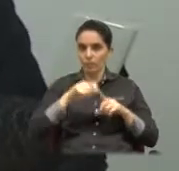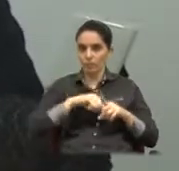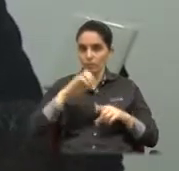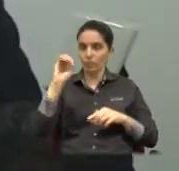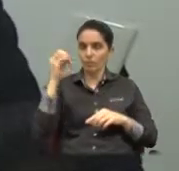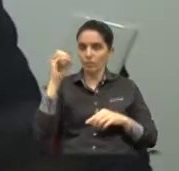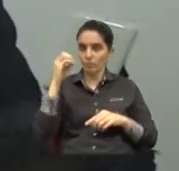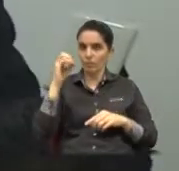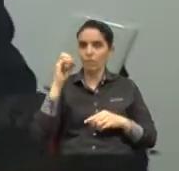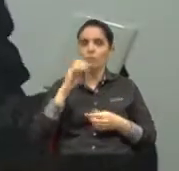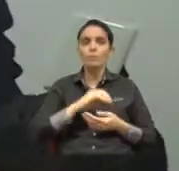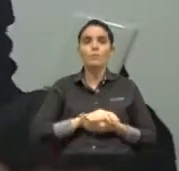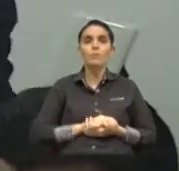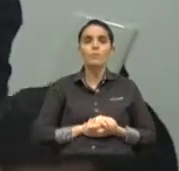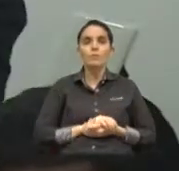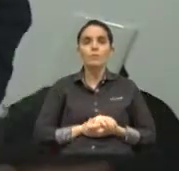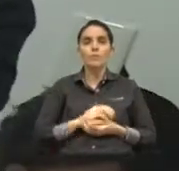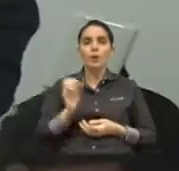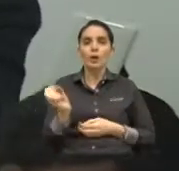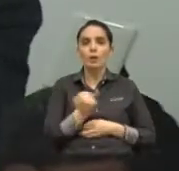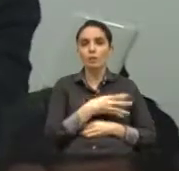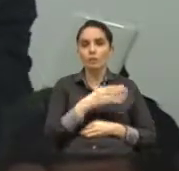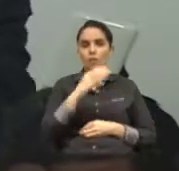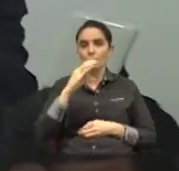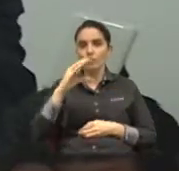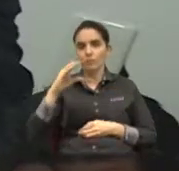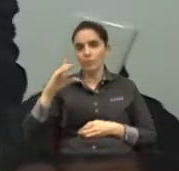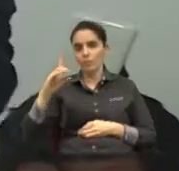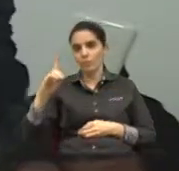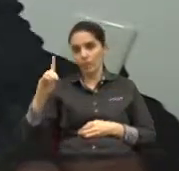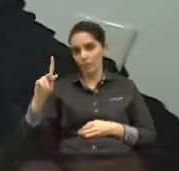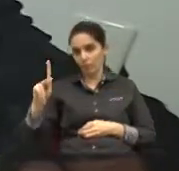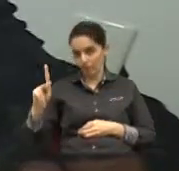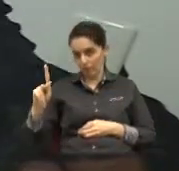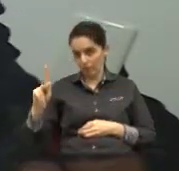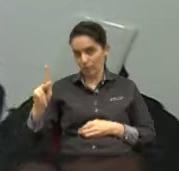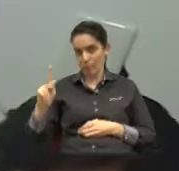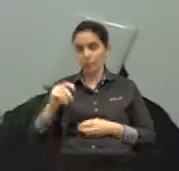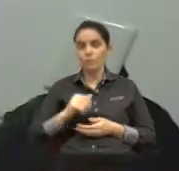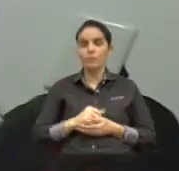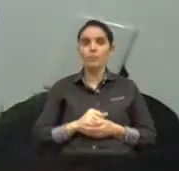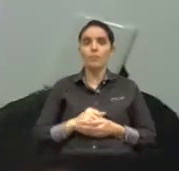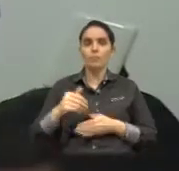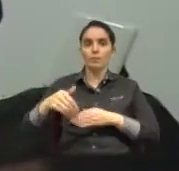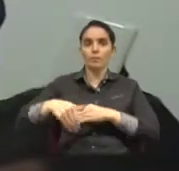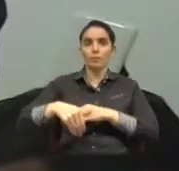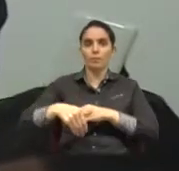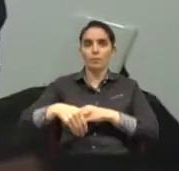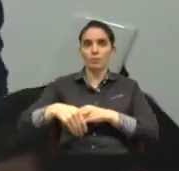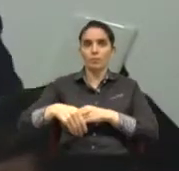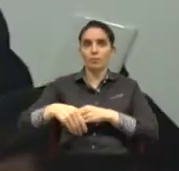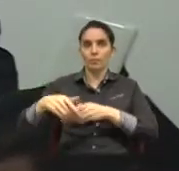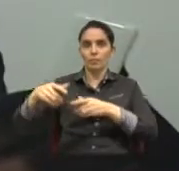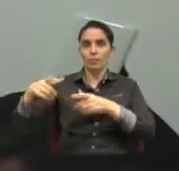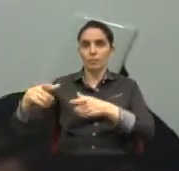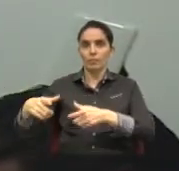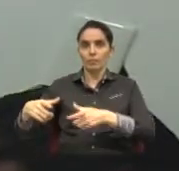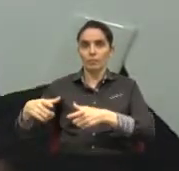outubro, do novo CDP aqui de Limeira, que fica na